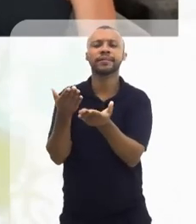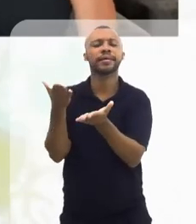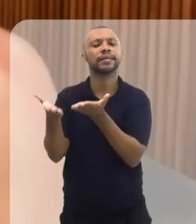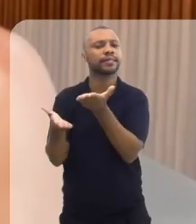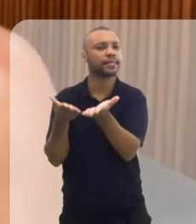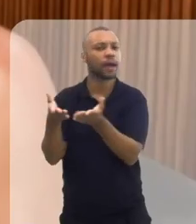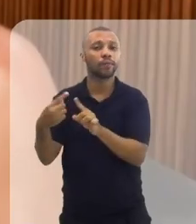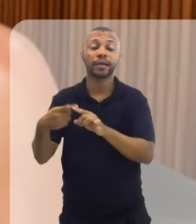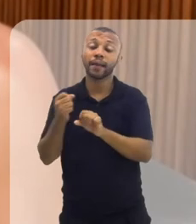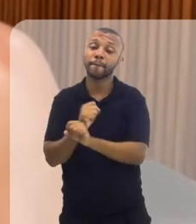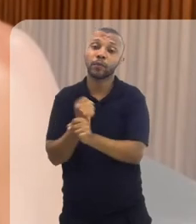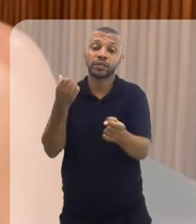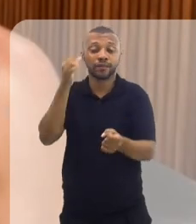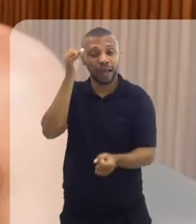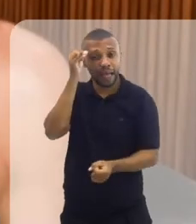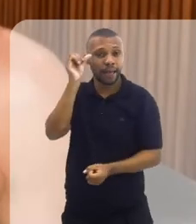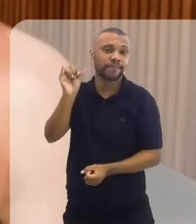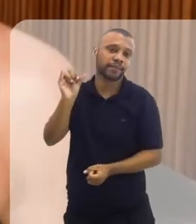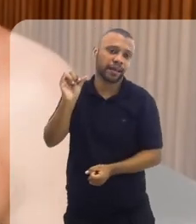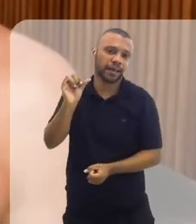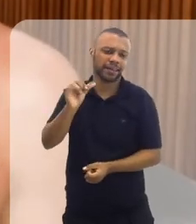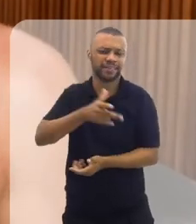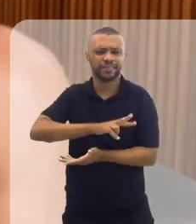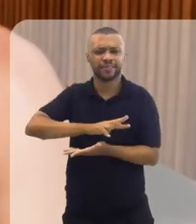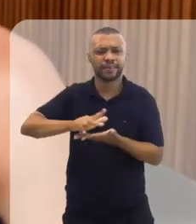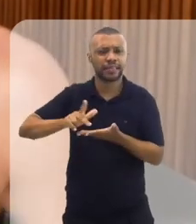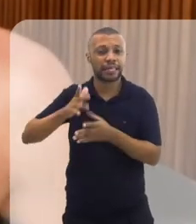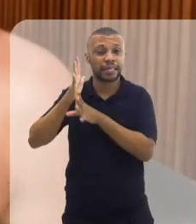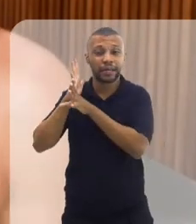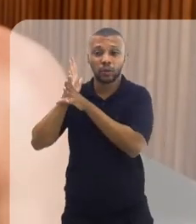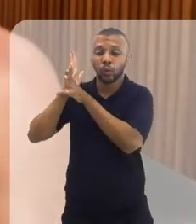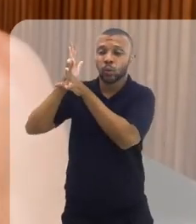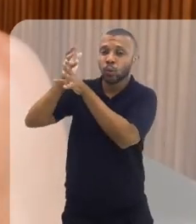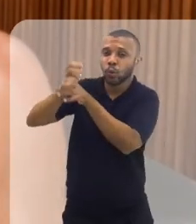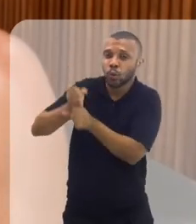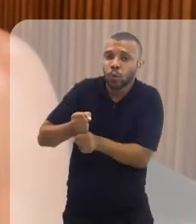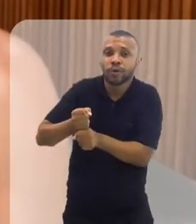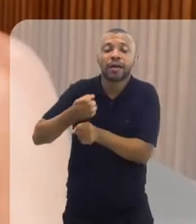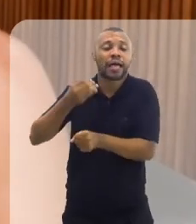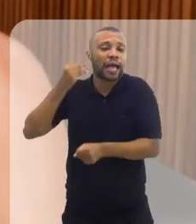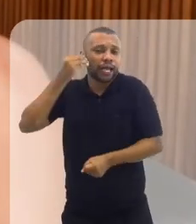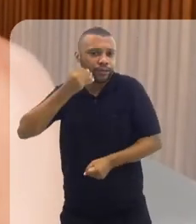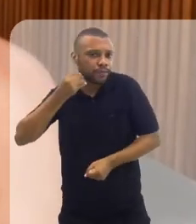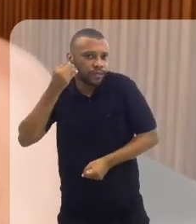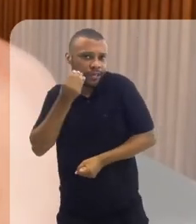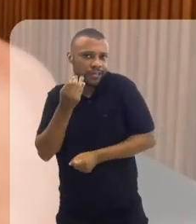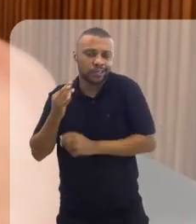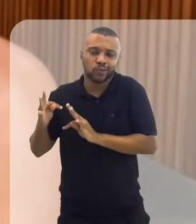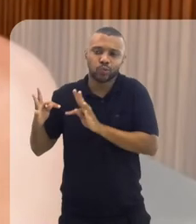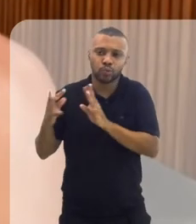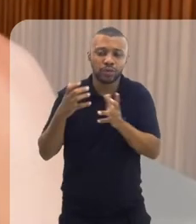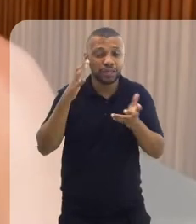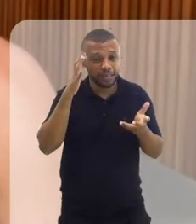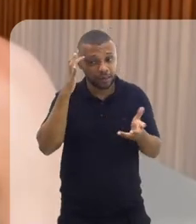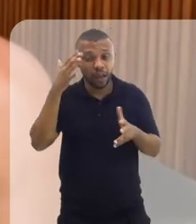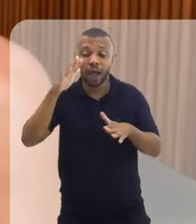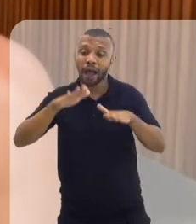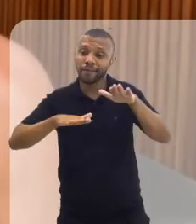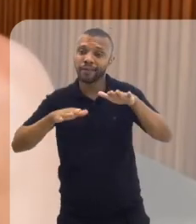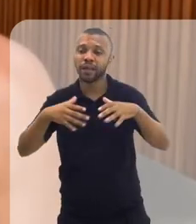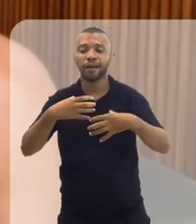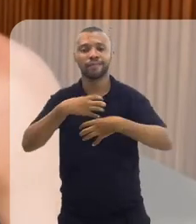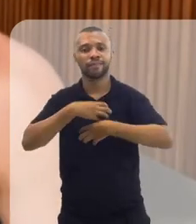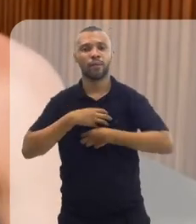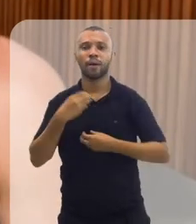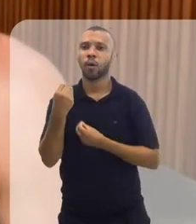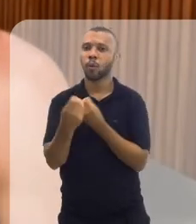como, porque é inevitável, com todas as bagagens que a gente carrega, como você disse, tudo isso